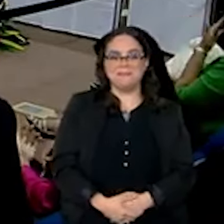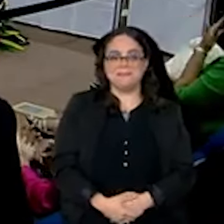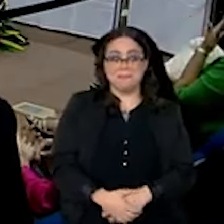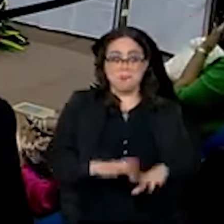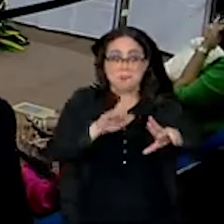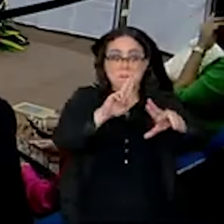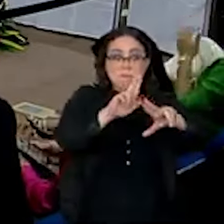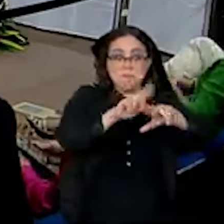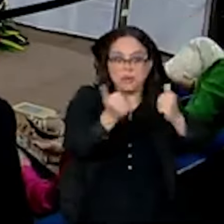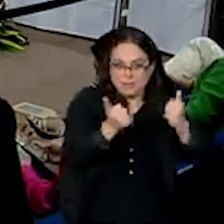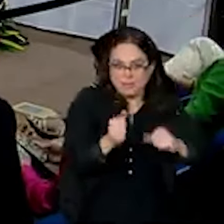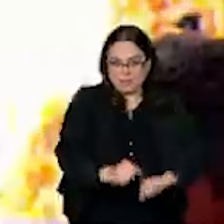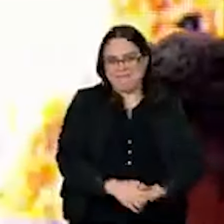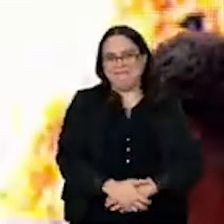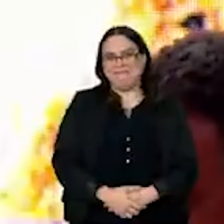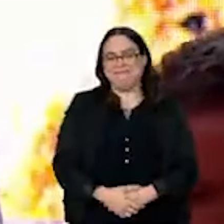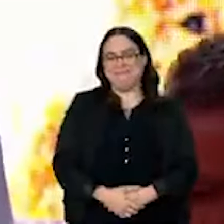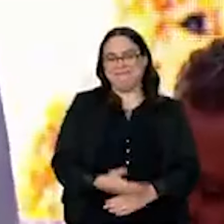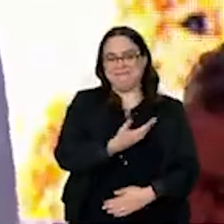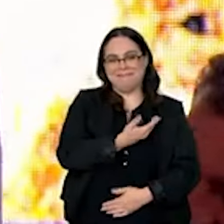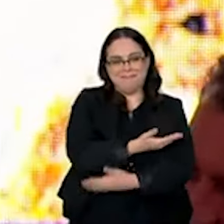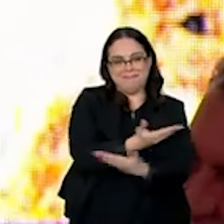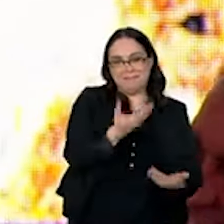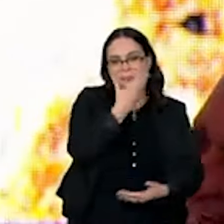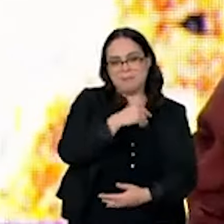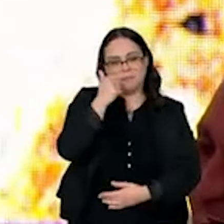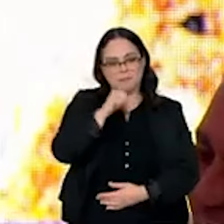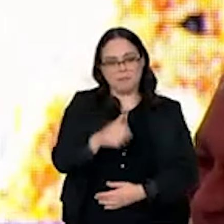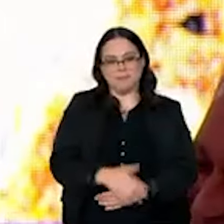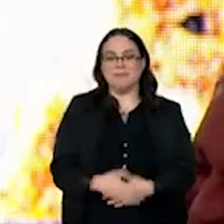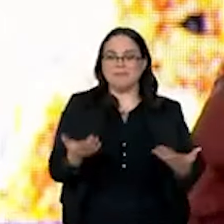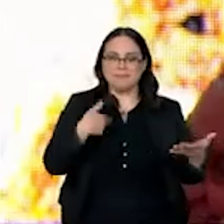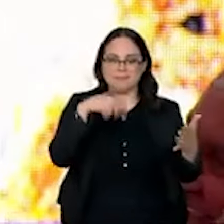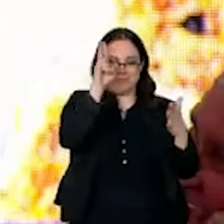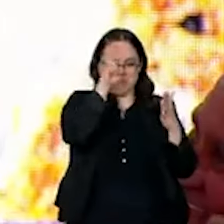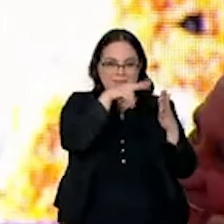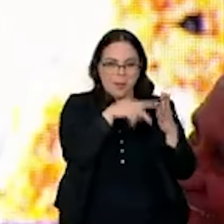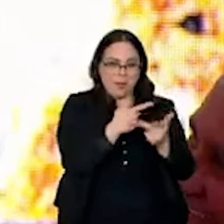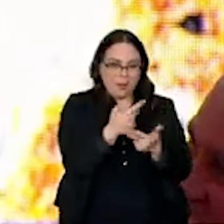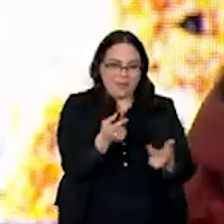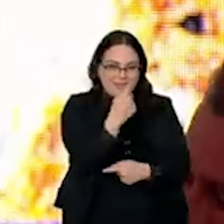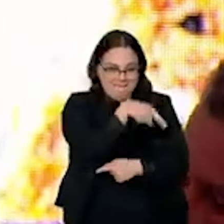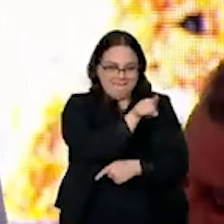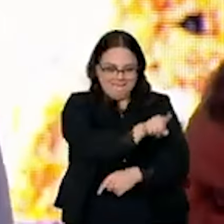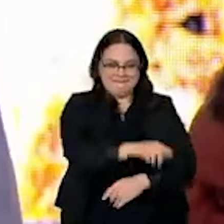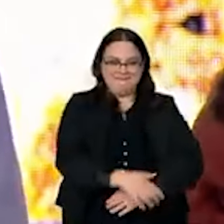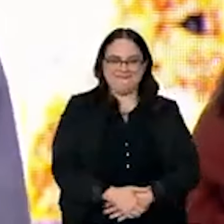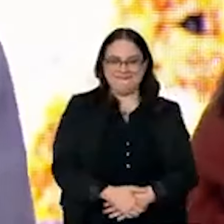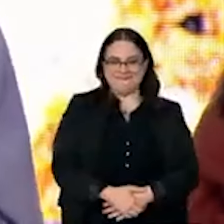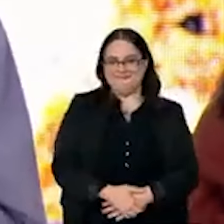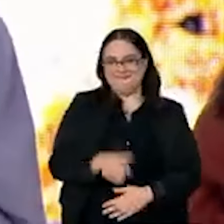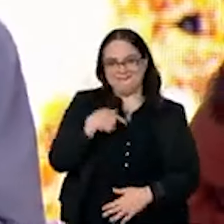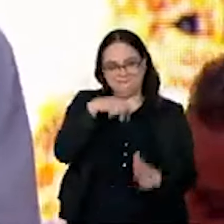Por isso, companheiros, eu queria ler umas coisinhas para vocês. Eu